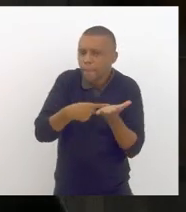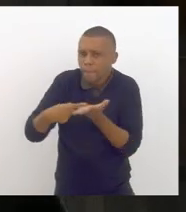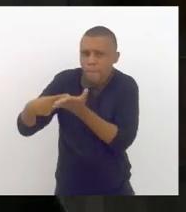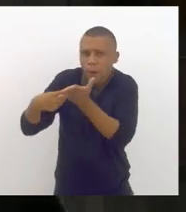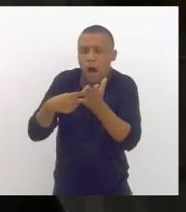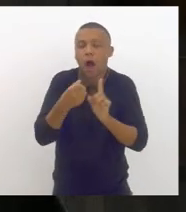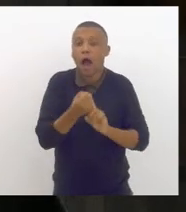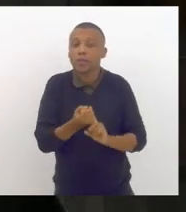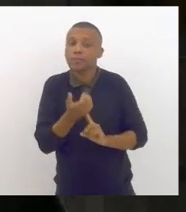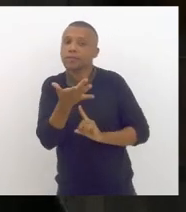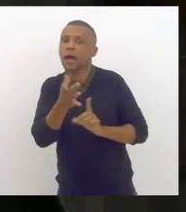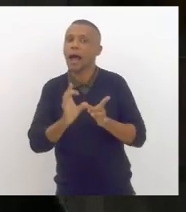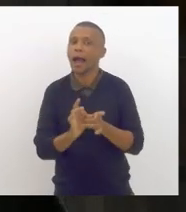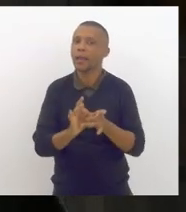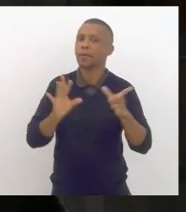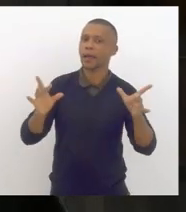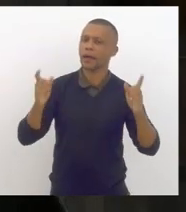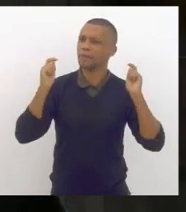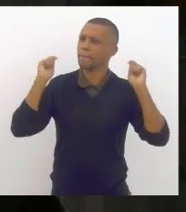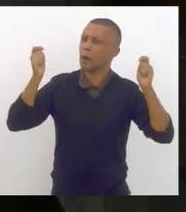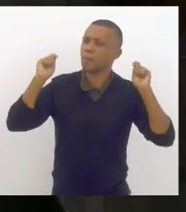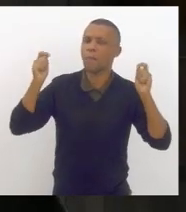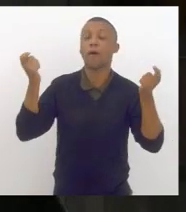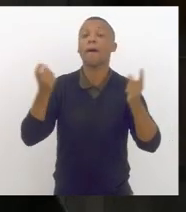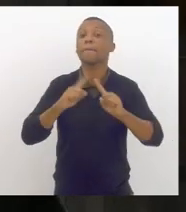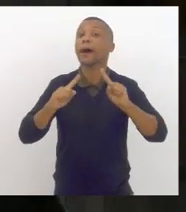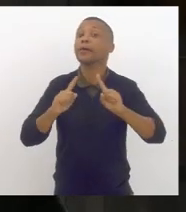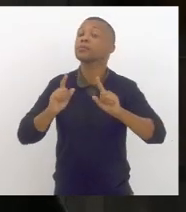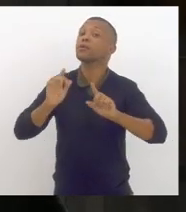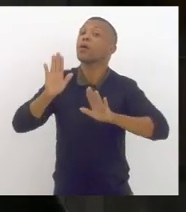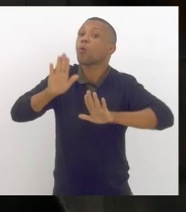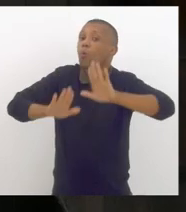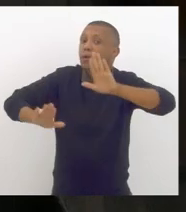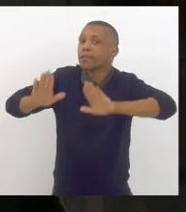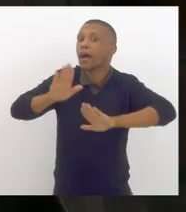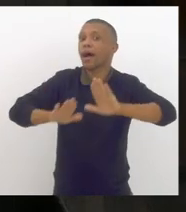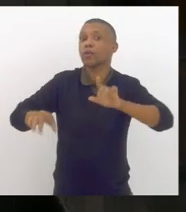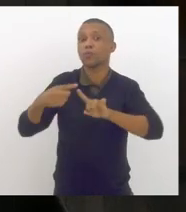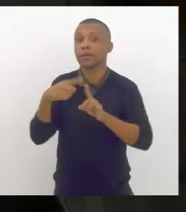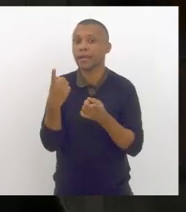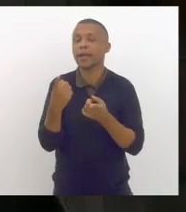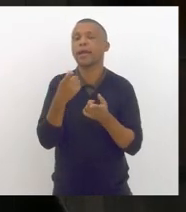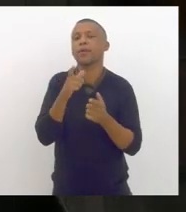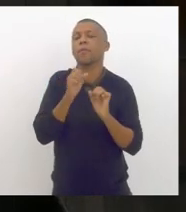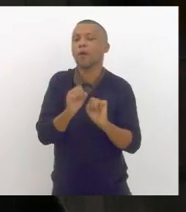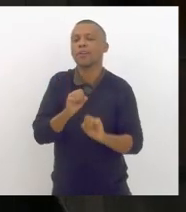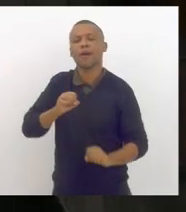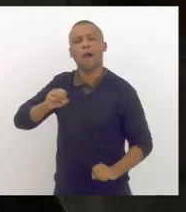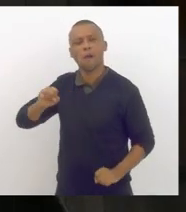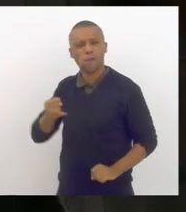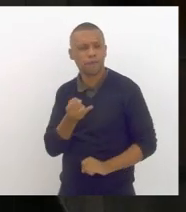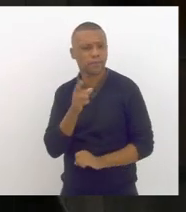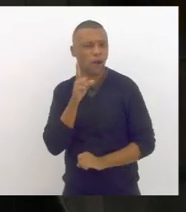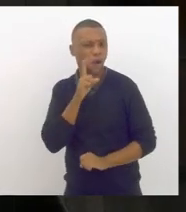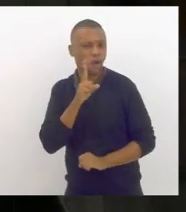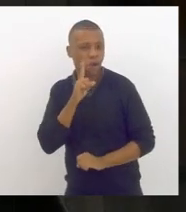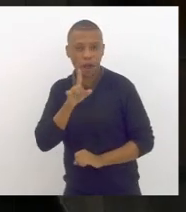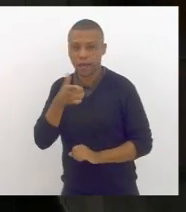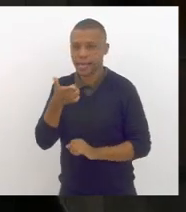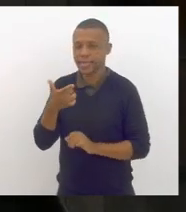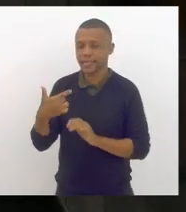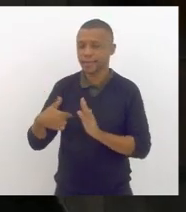agora é preciso ter cuidados porque em nome desses princípios né você